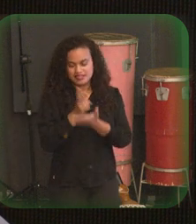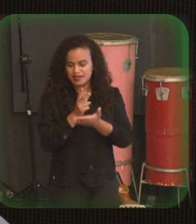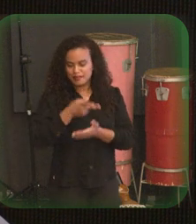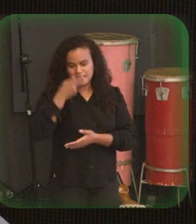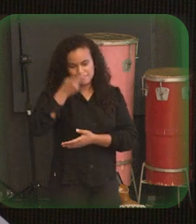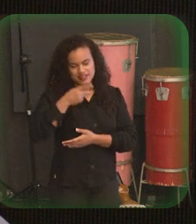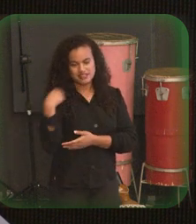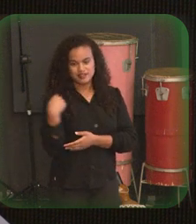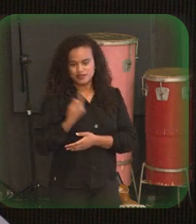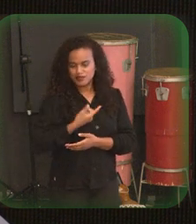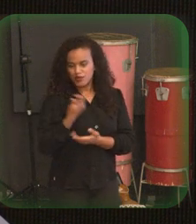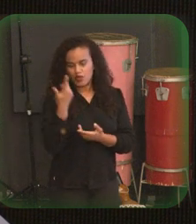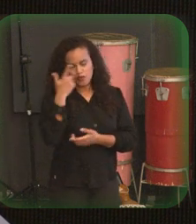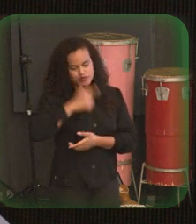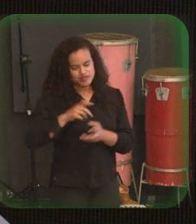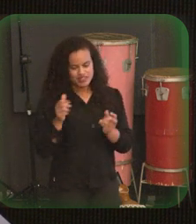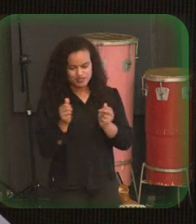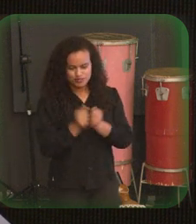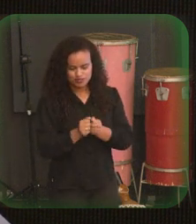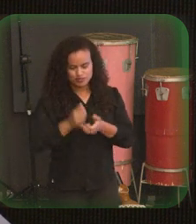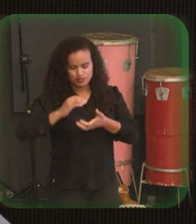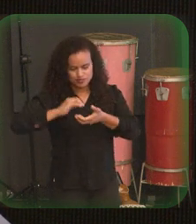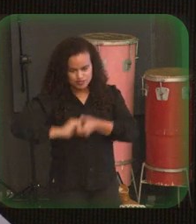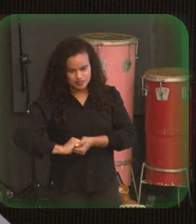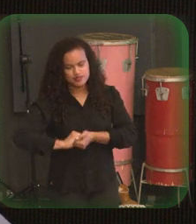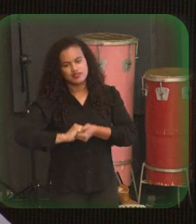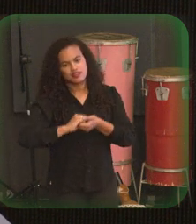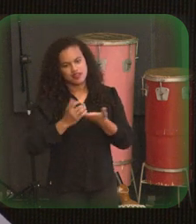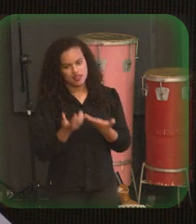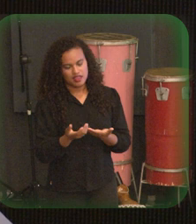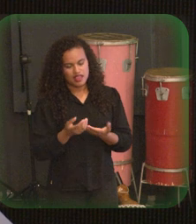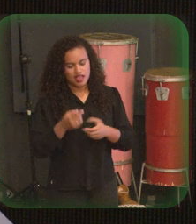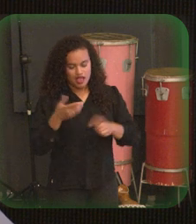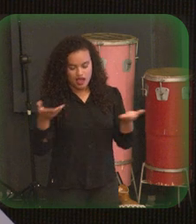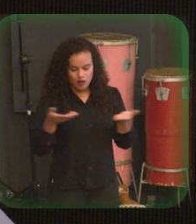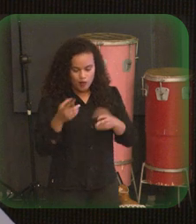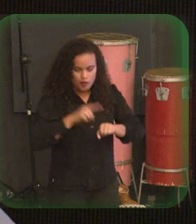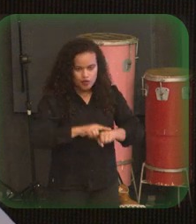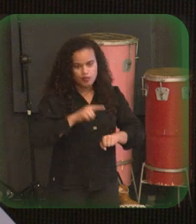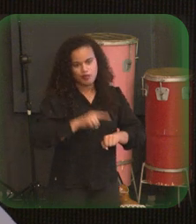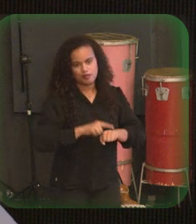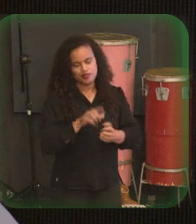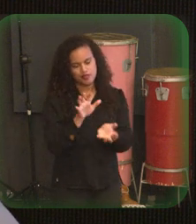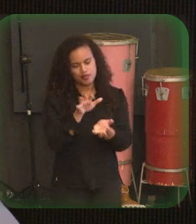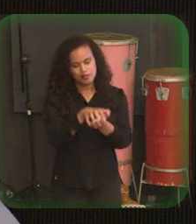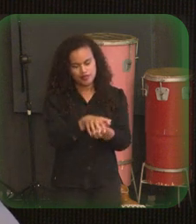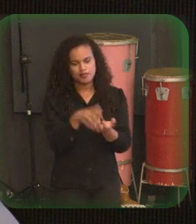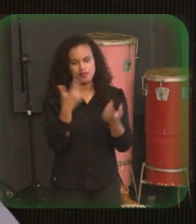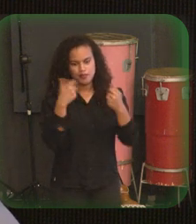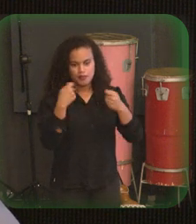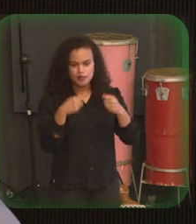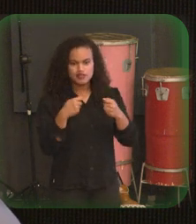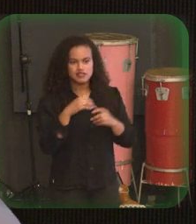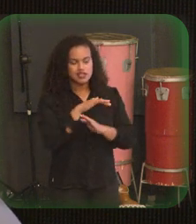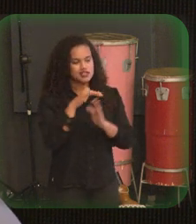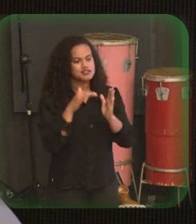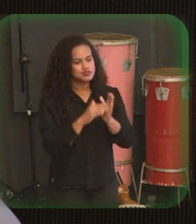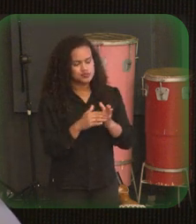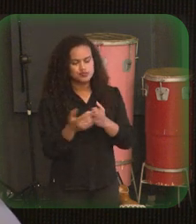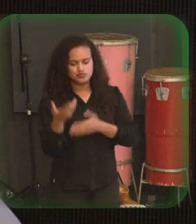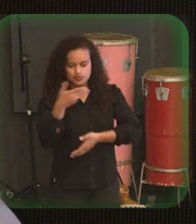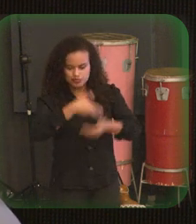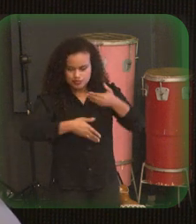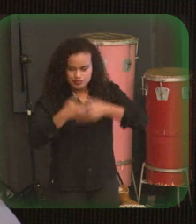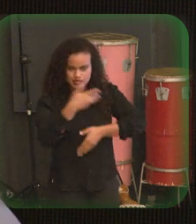se formos juntos, se darmos as mãos. Esse é o momento que Pernambuco precisa e todos façam parte